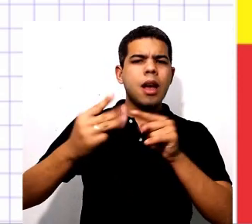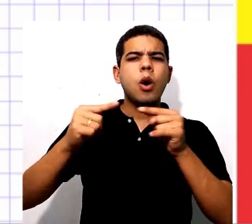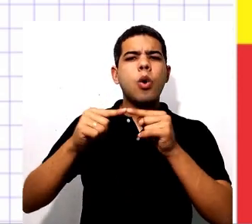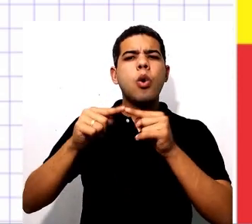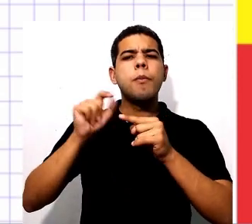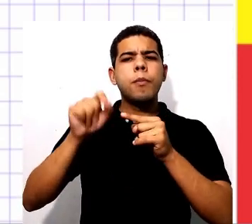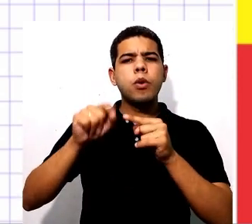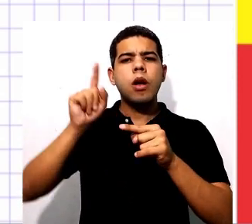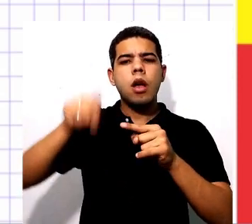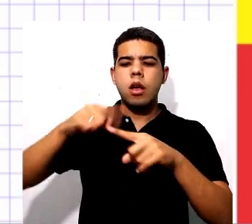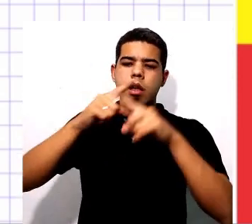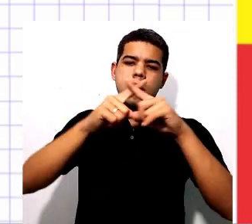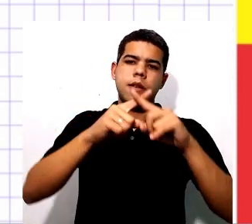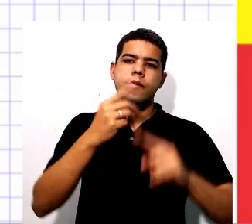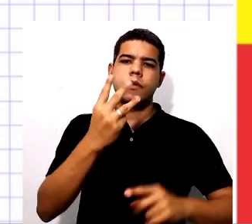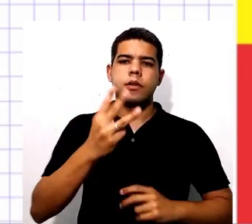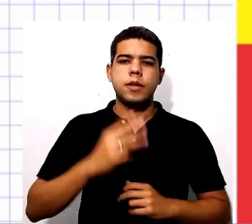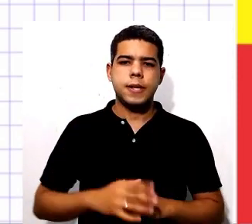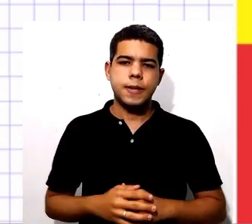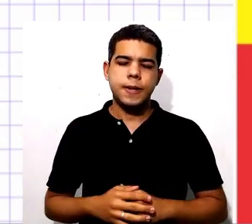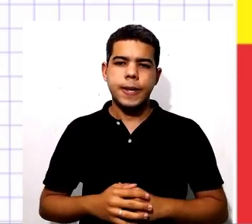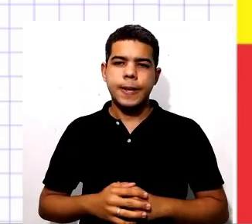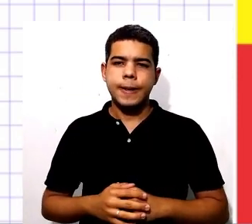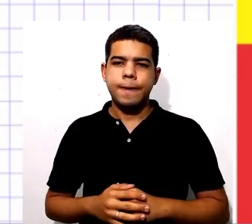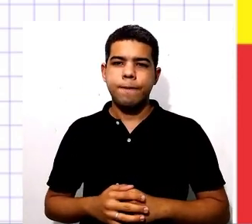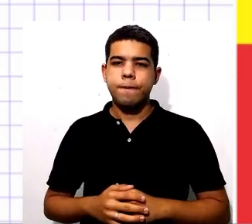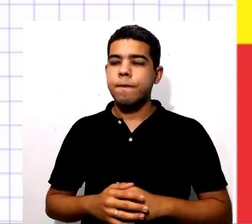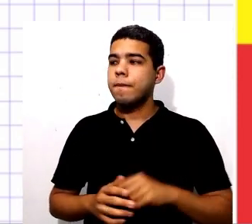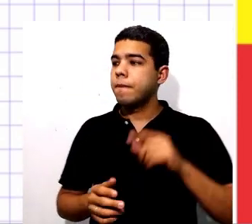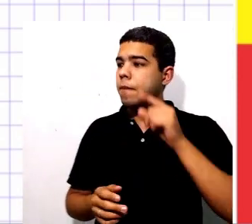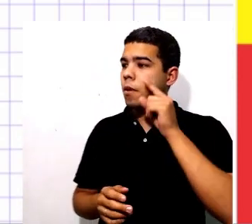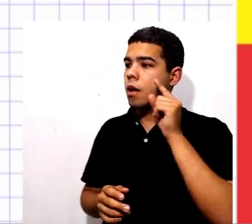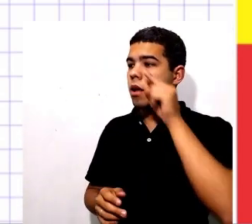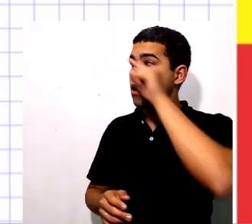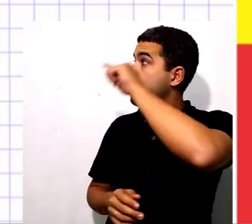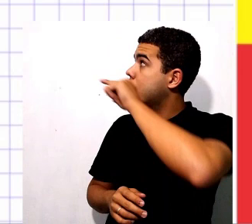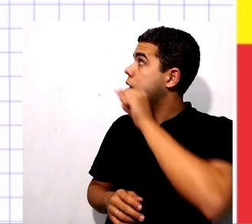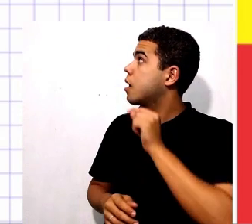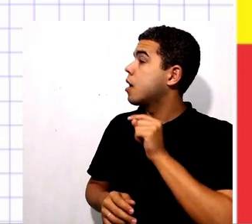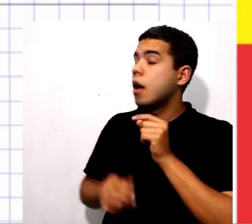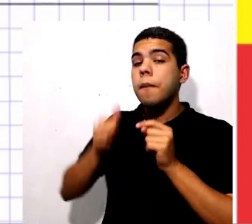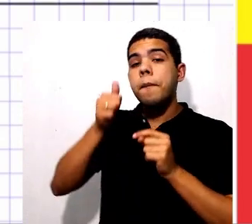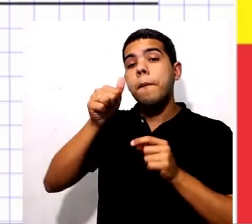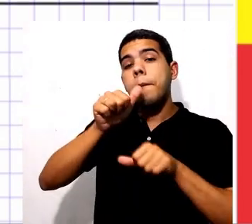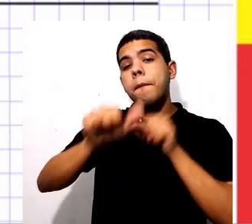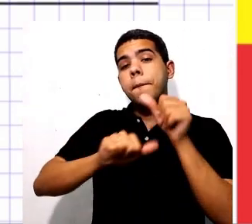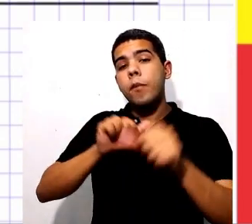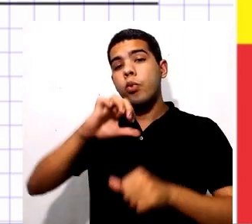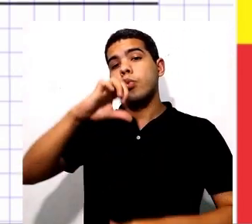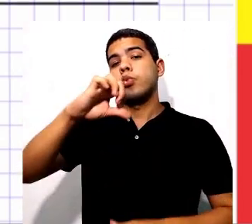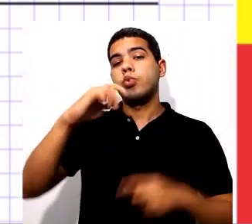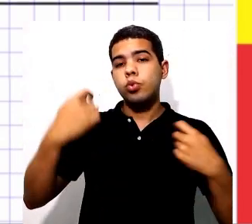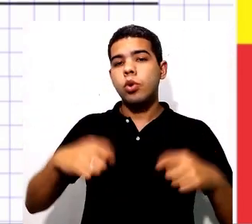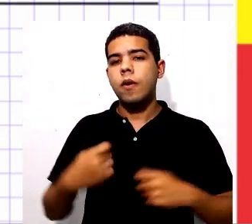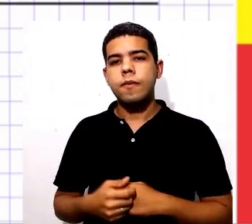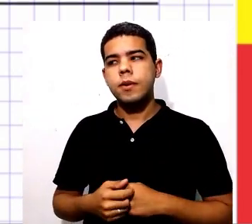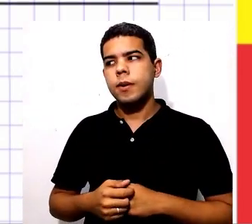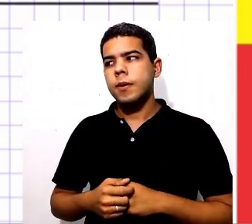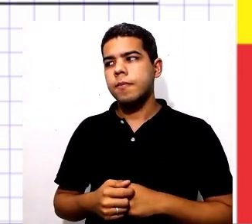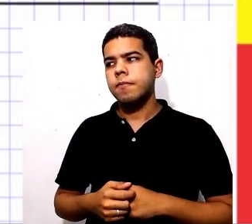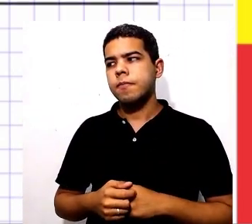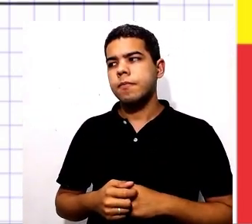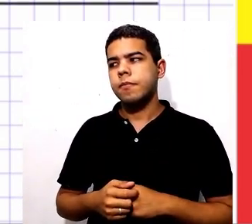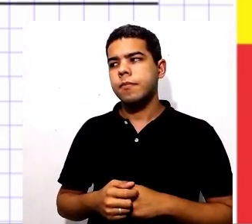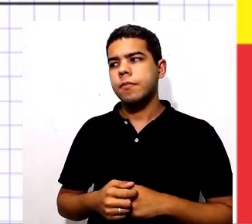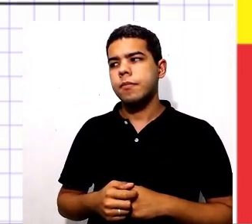Então, 2 vezes 3, 6. Então, aqui tem 6. E aqui, 4. 4 vezes 3, 12. Tá vendo